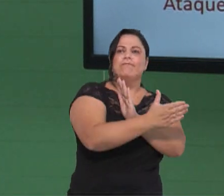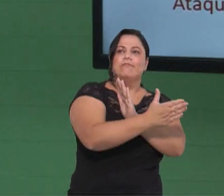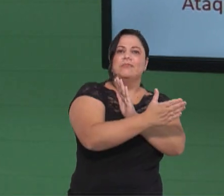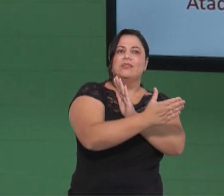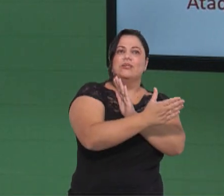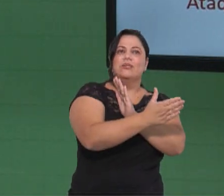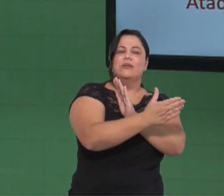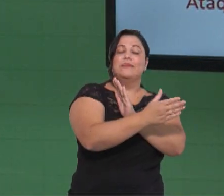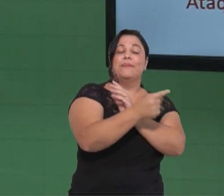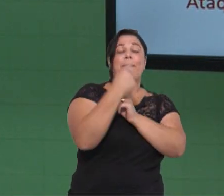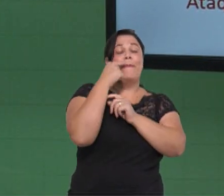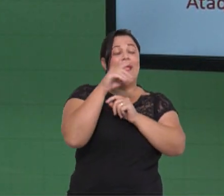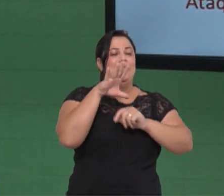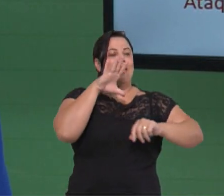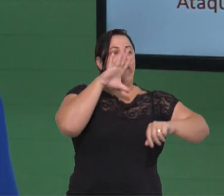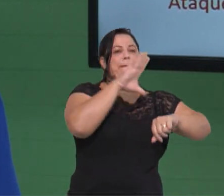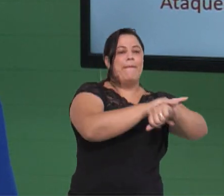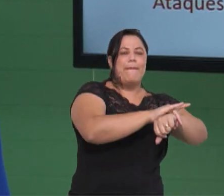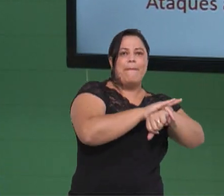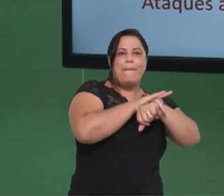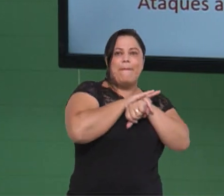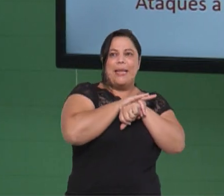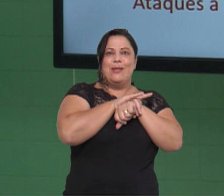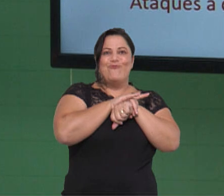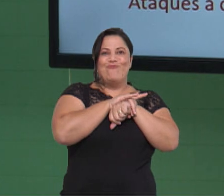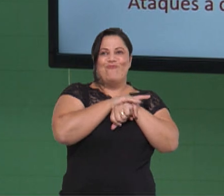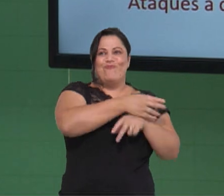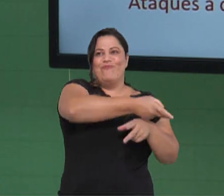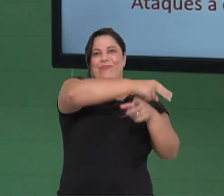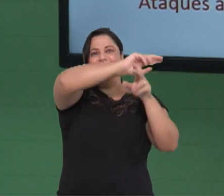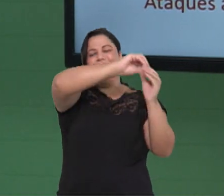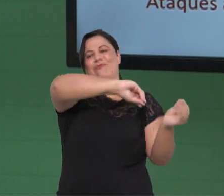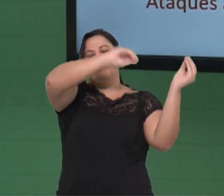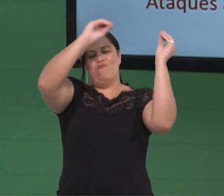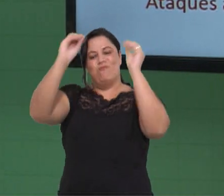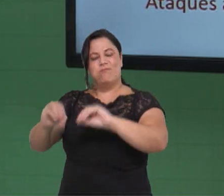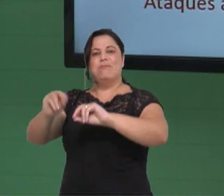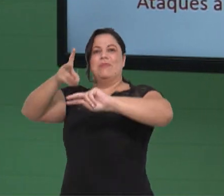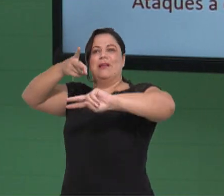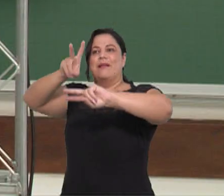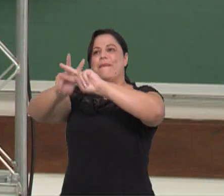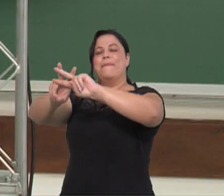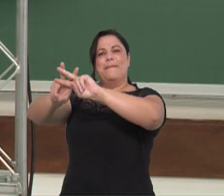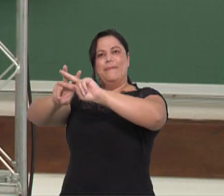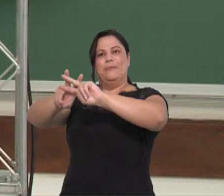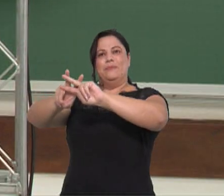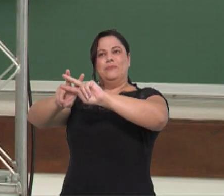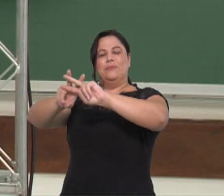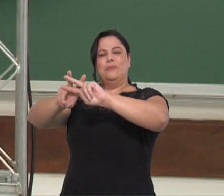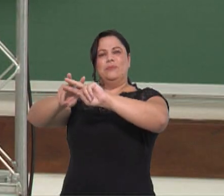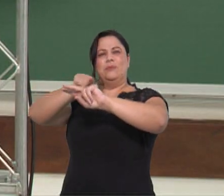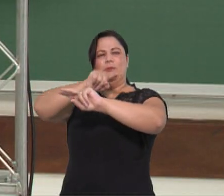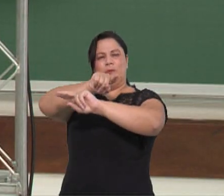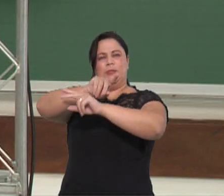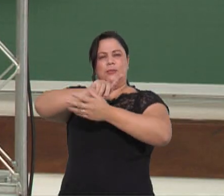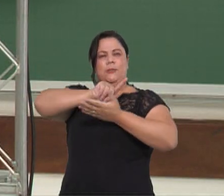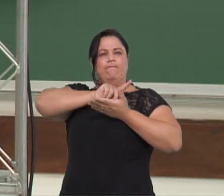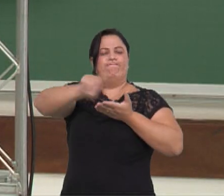algum, até a sua morte, o rei vai aceitar mudanças. Ele vai permanecer fiel ao primeiro e segundo estado até o